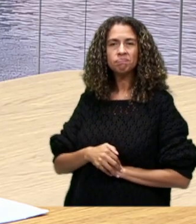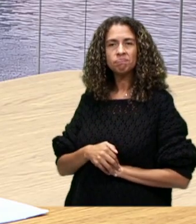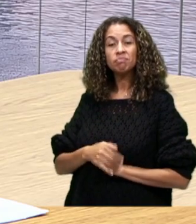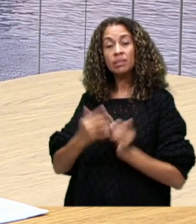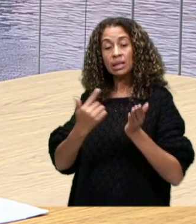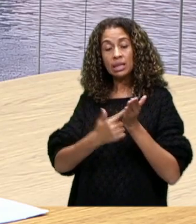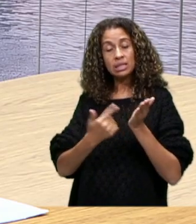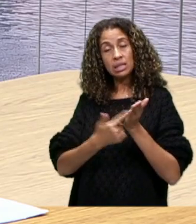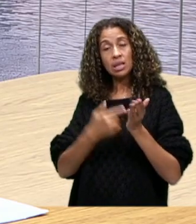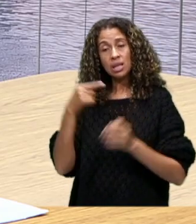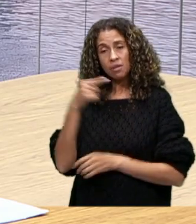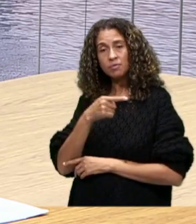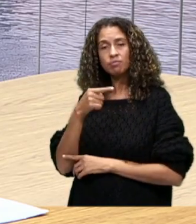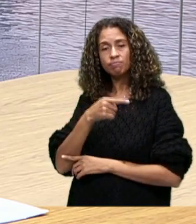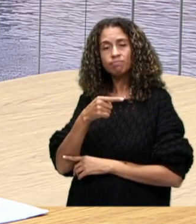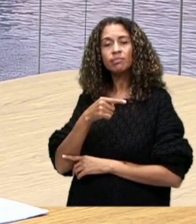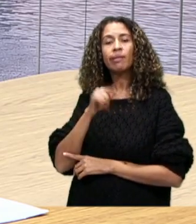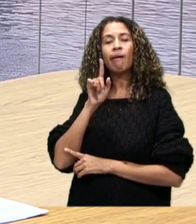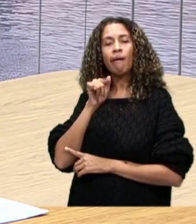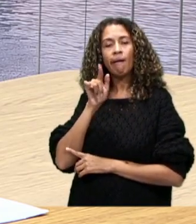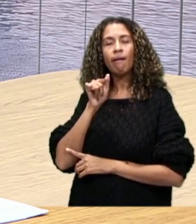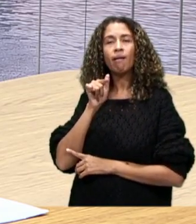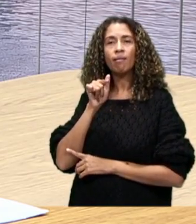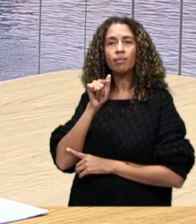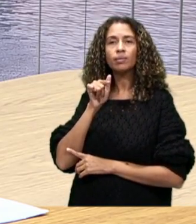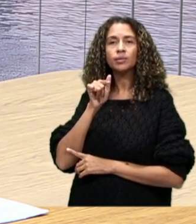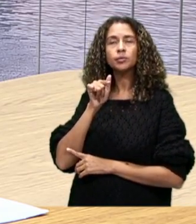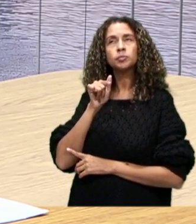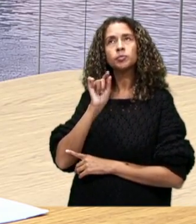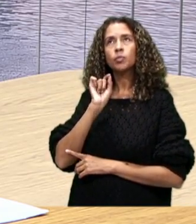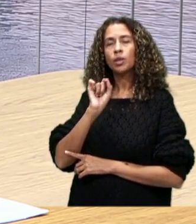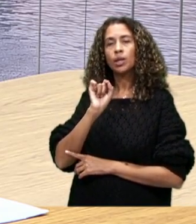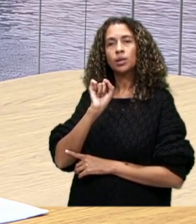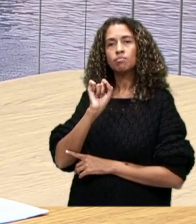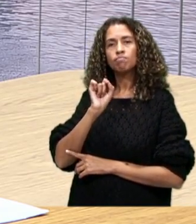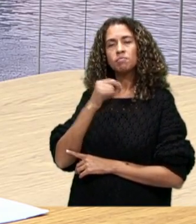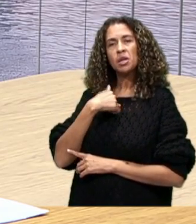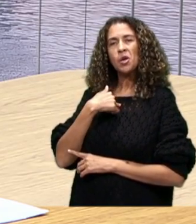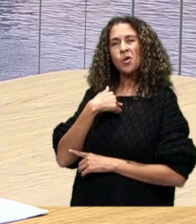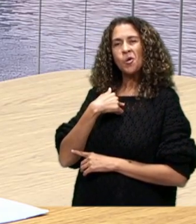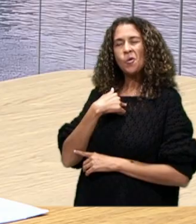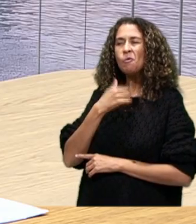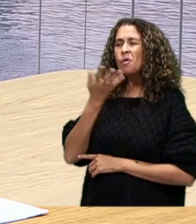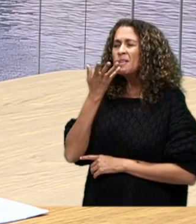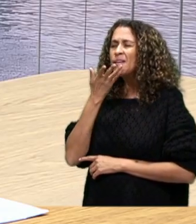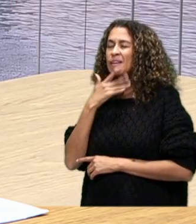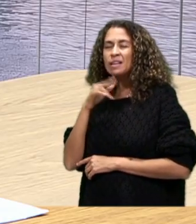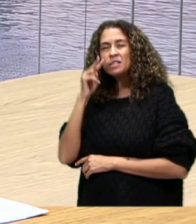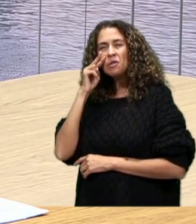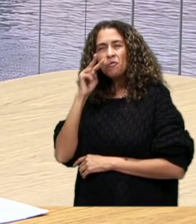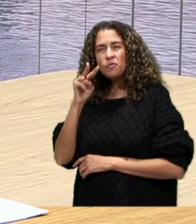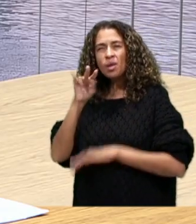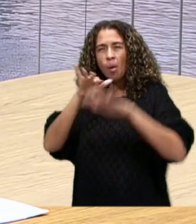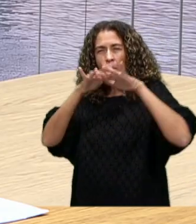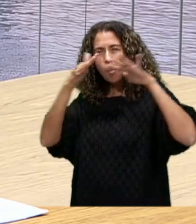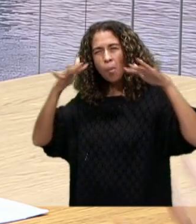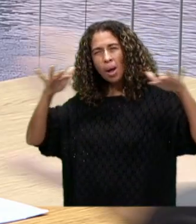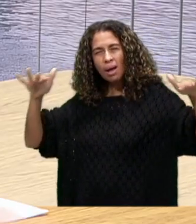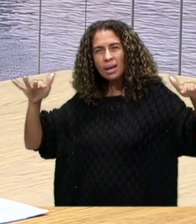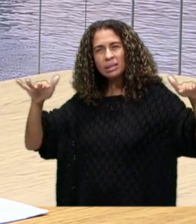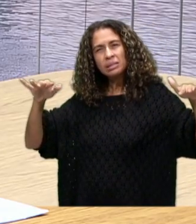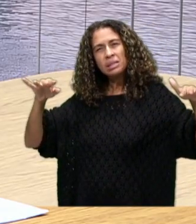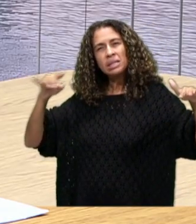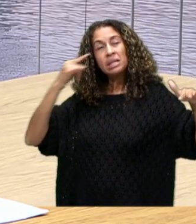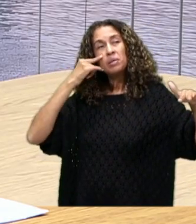vem, né? Incentivar, né? De uma coisa que eu tinha quando eu era criança, que eu olhava para o mar e daí a gente via